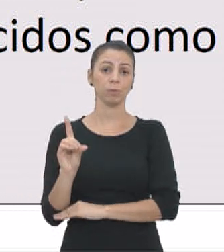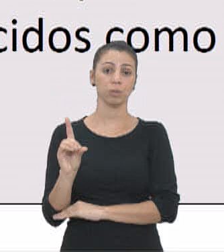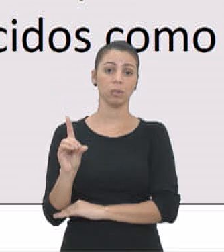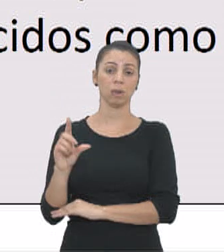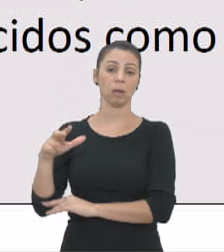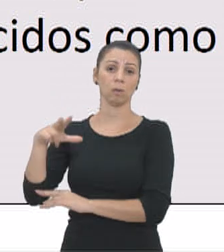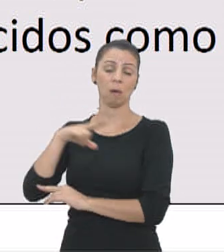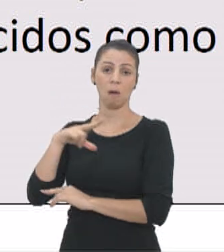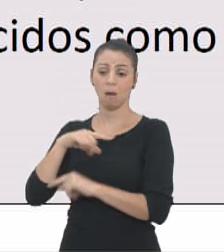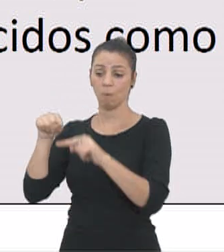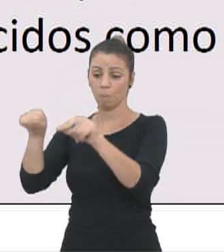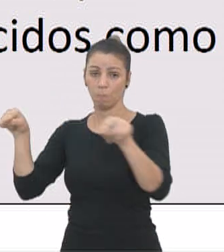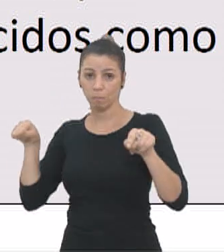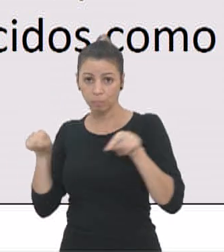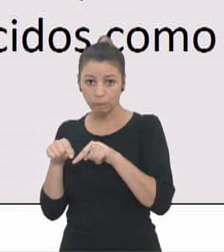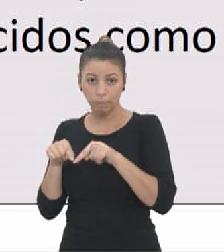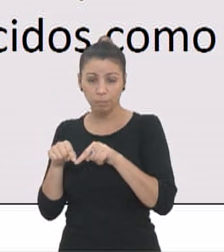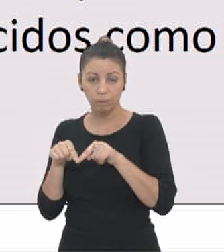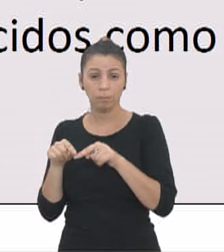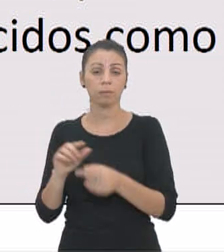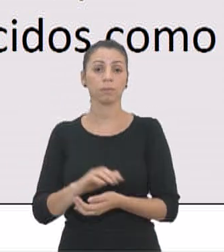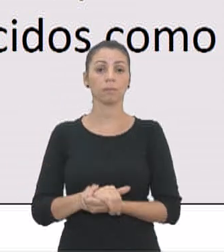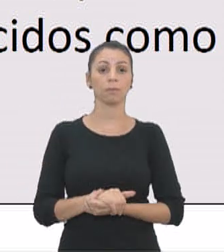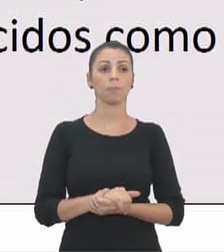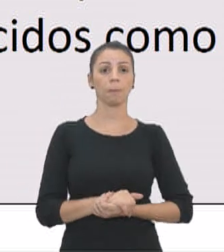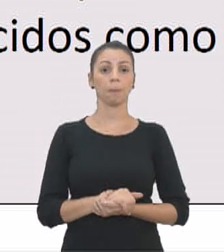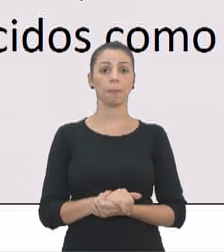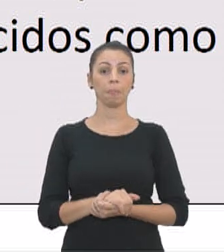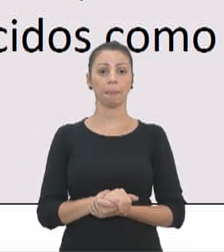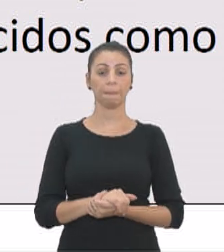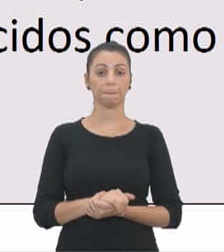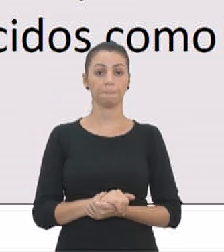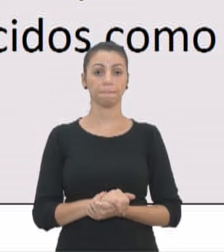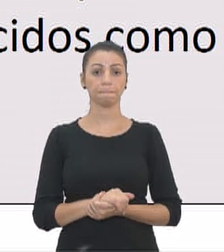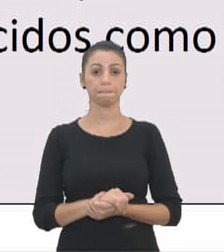início a um socialismo ali dentro da França já naquela época.